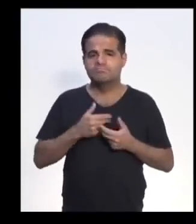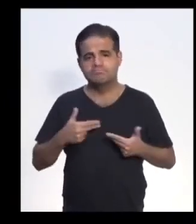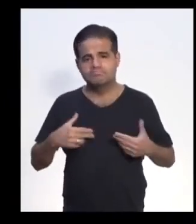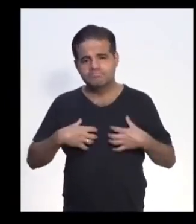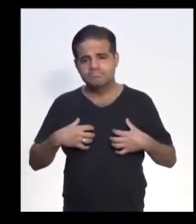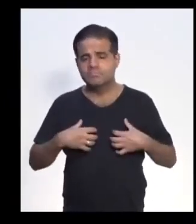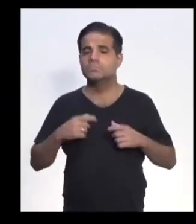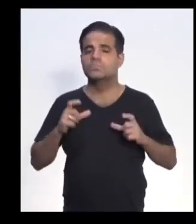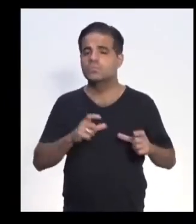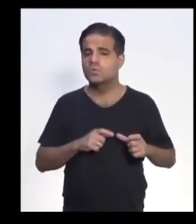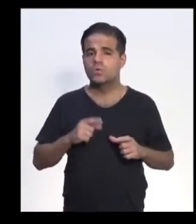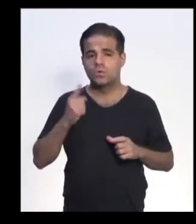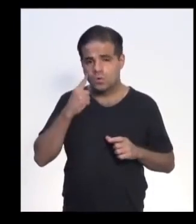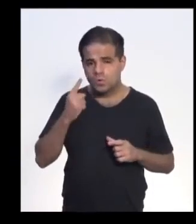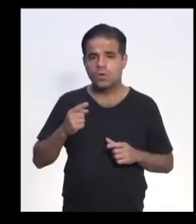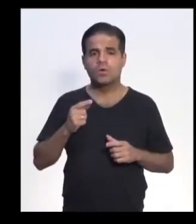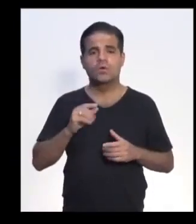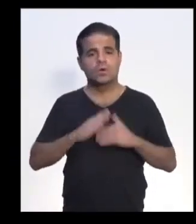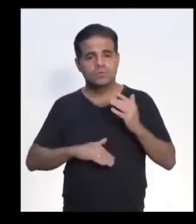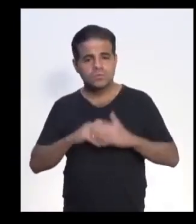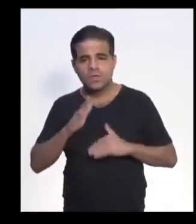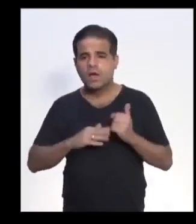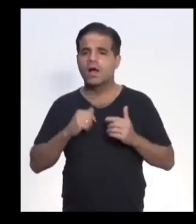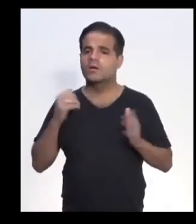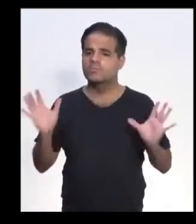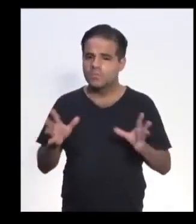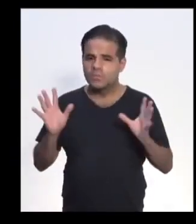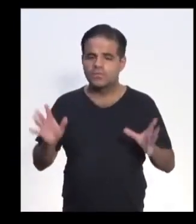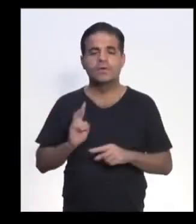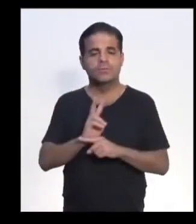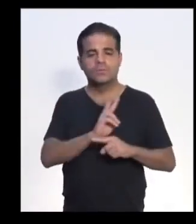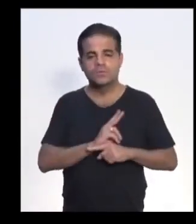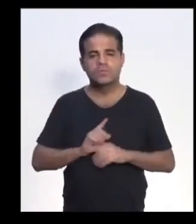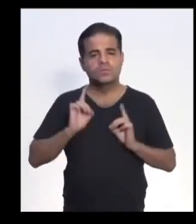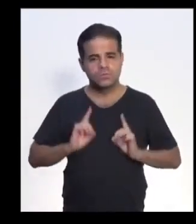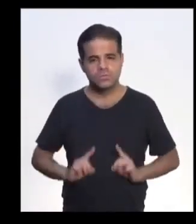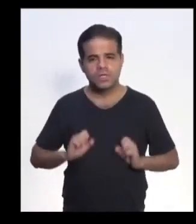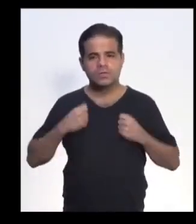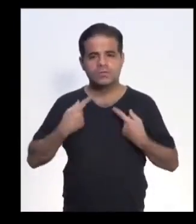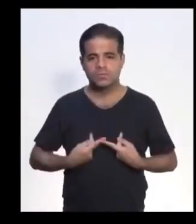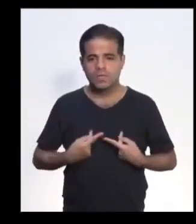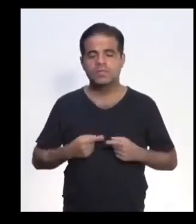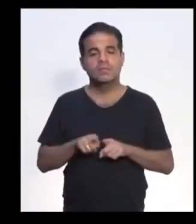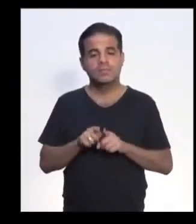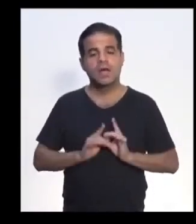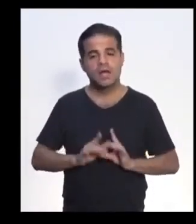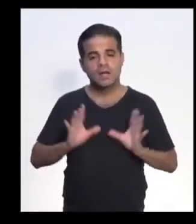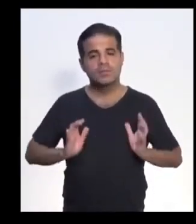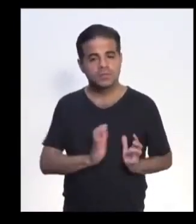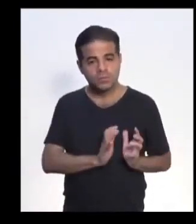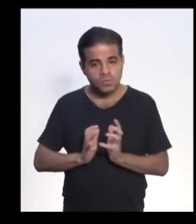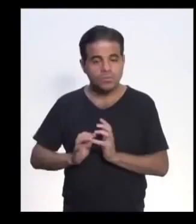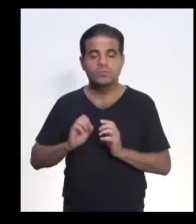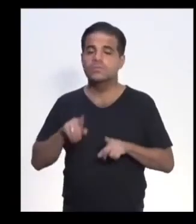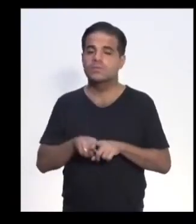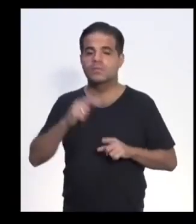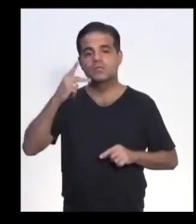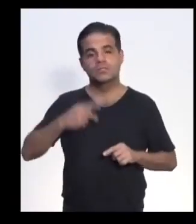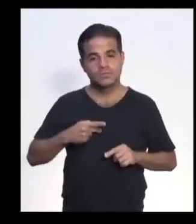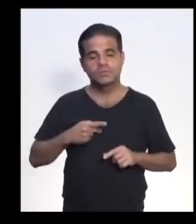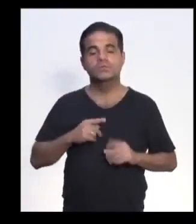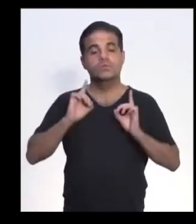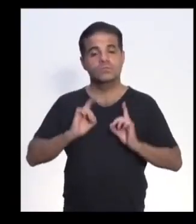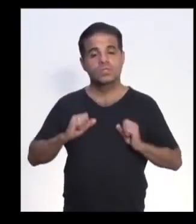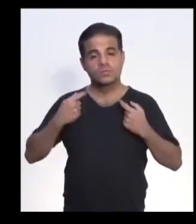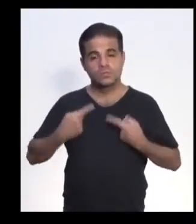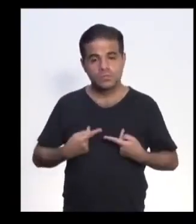maneiras ou de se absterem de certos atos a fim de promover e proteger os direitos humanos e as liberdades de grupos ou indivíduos. Os